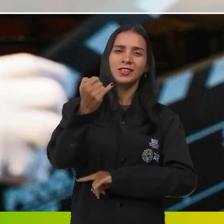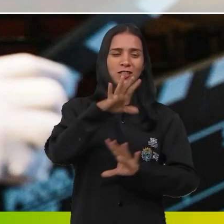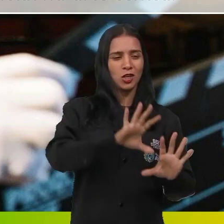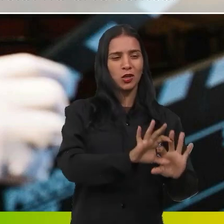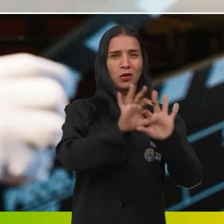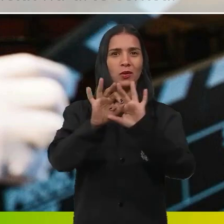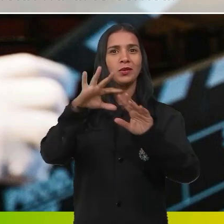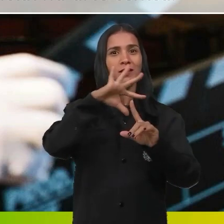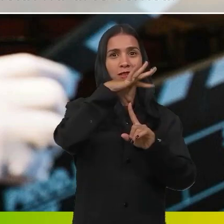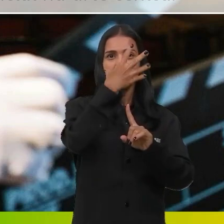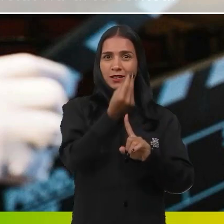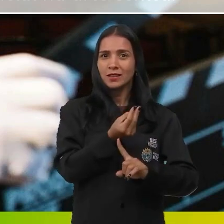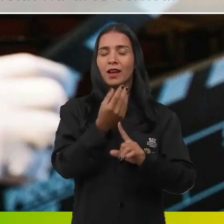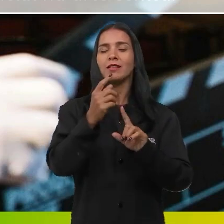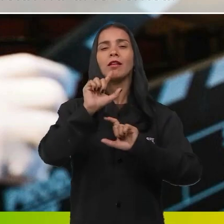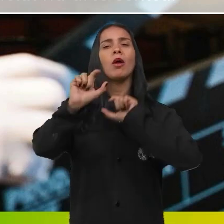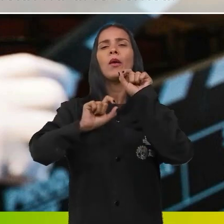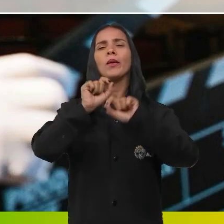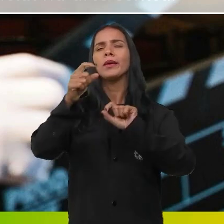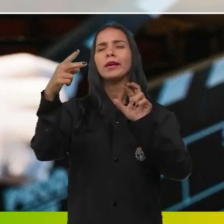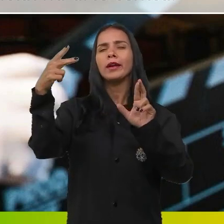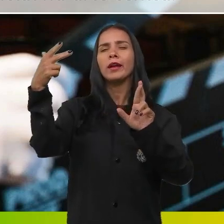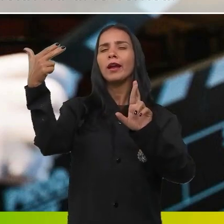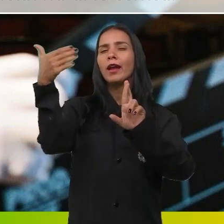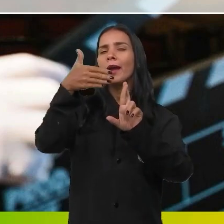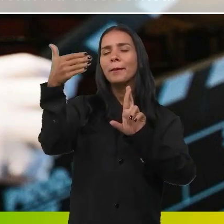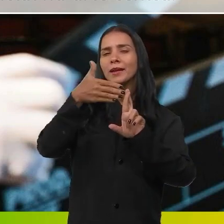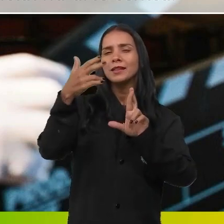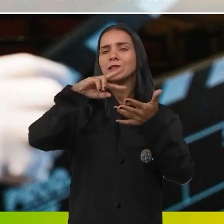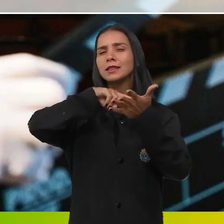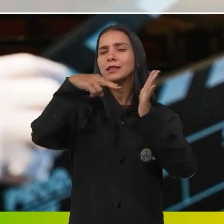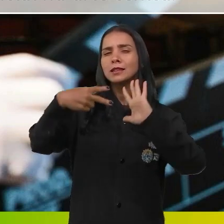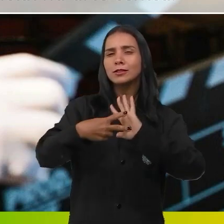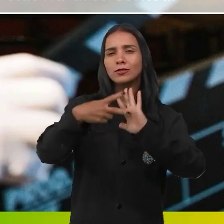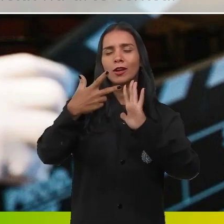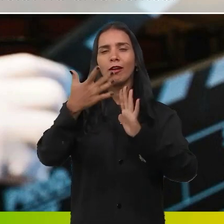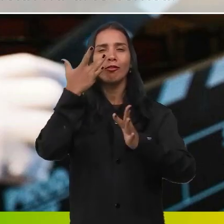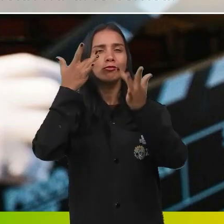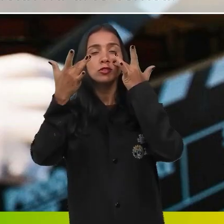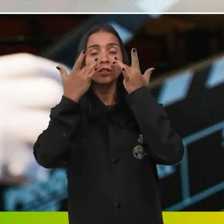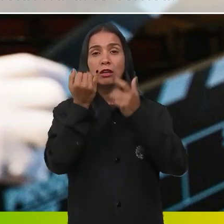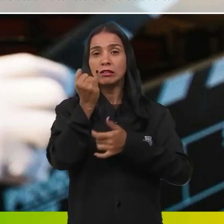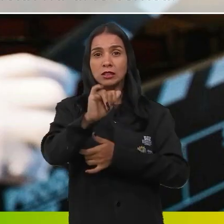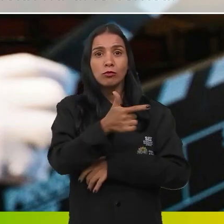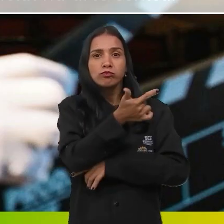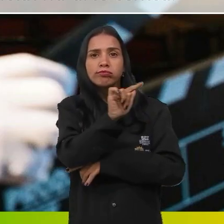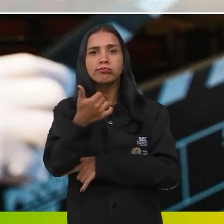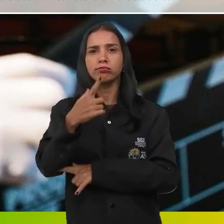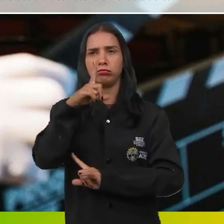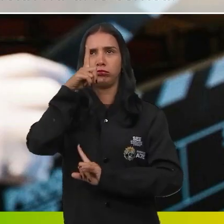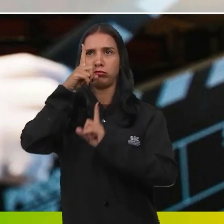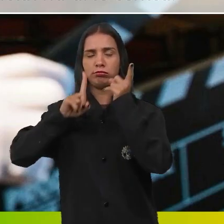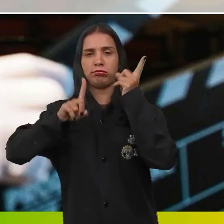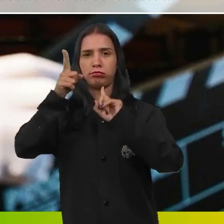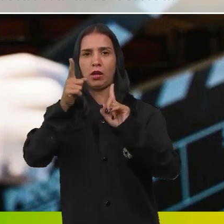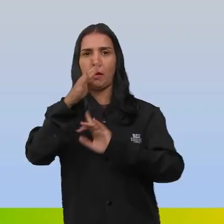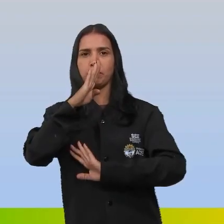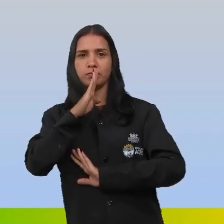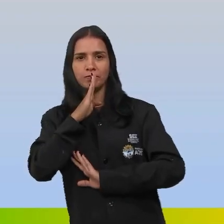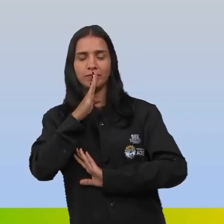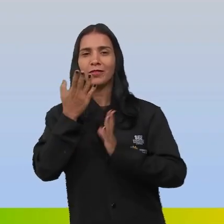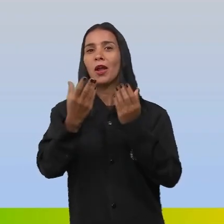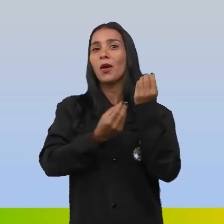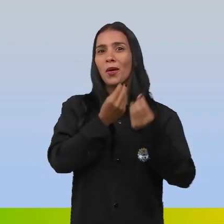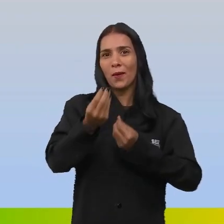seriam as representações teatrais sem o uso das expressões produzidas pelo nosso